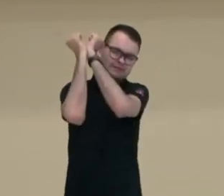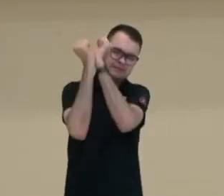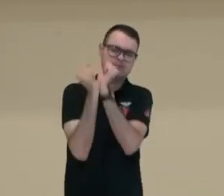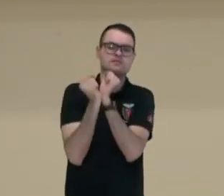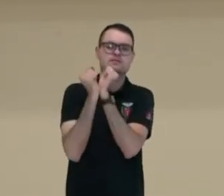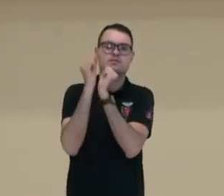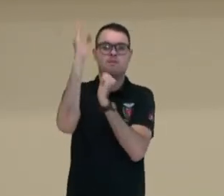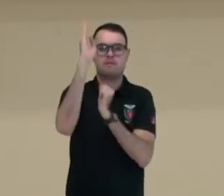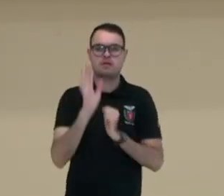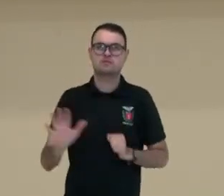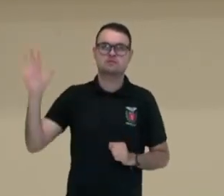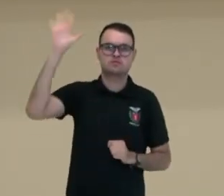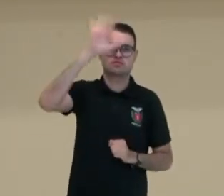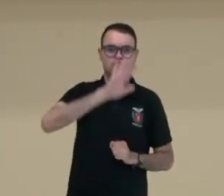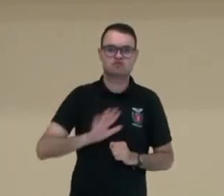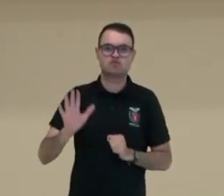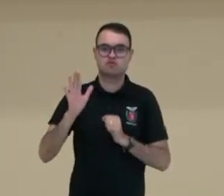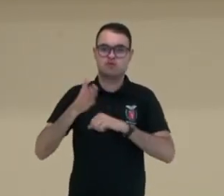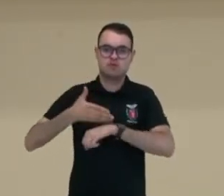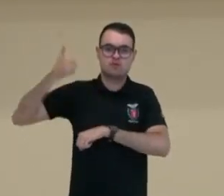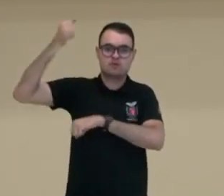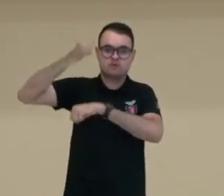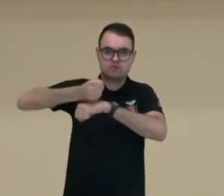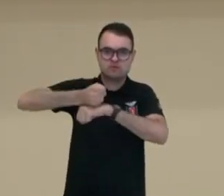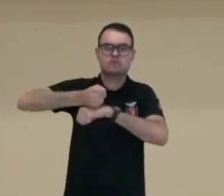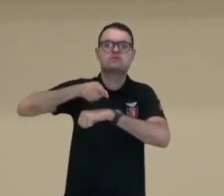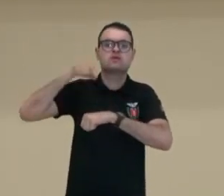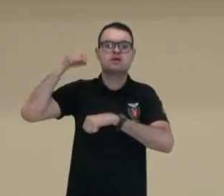ligado ao Brasil colonial até